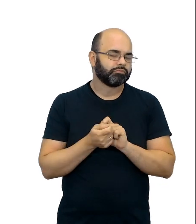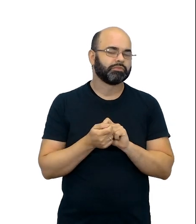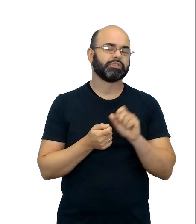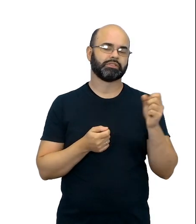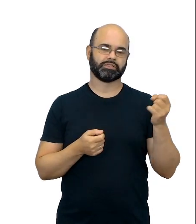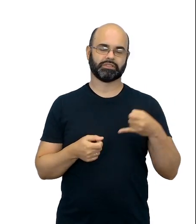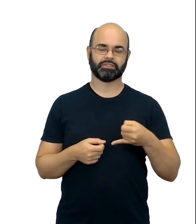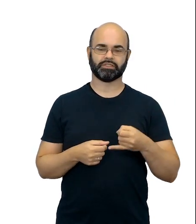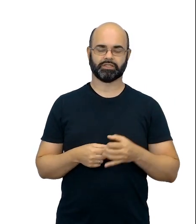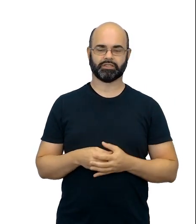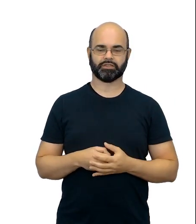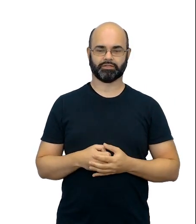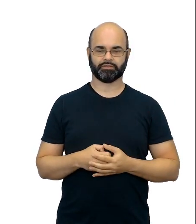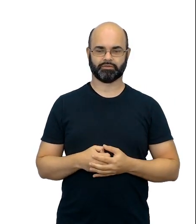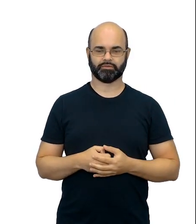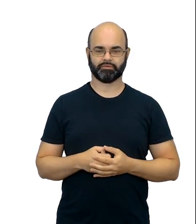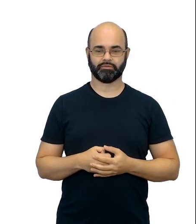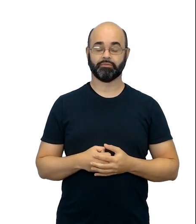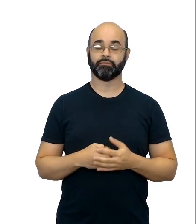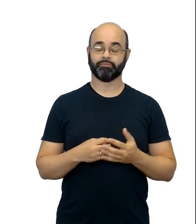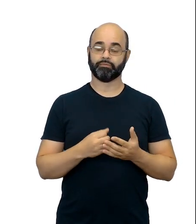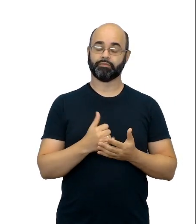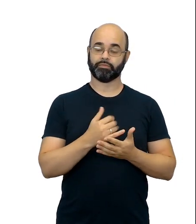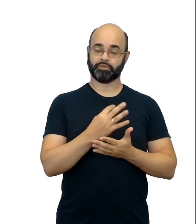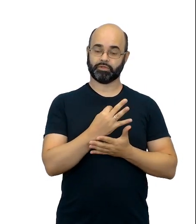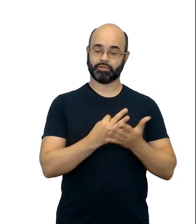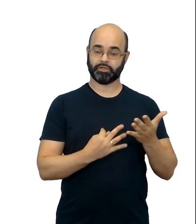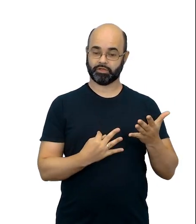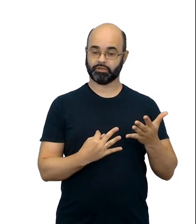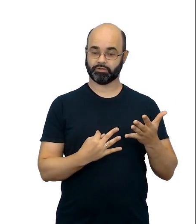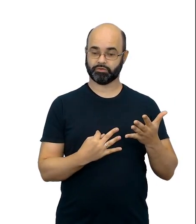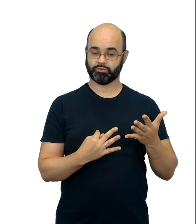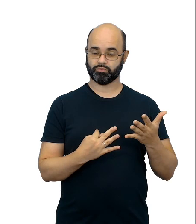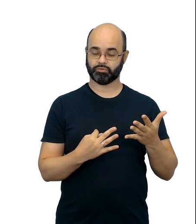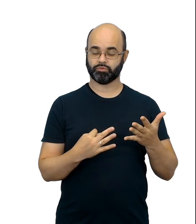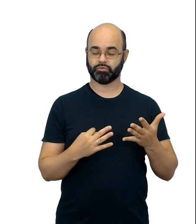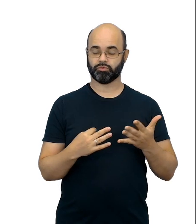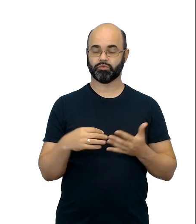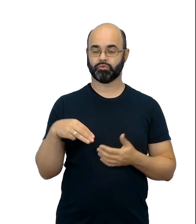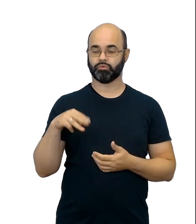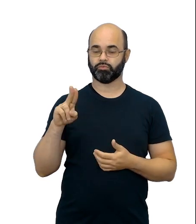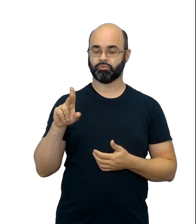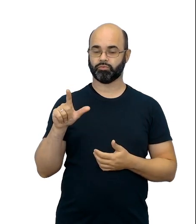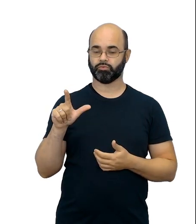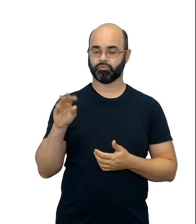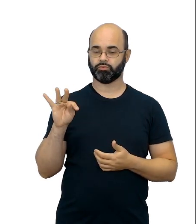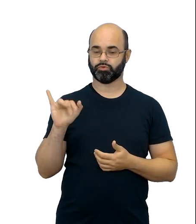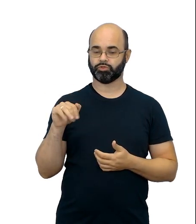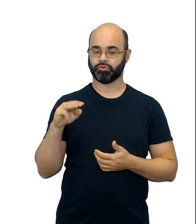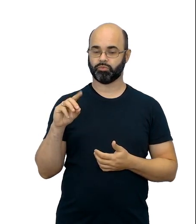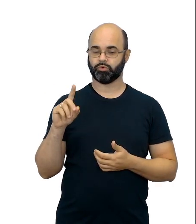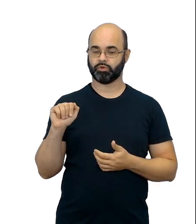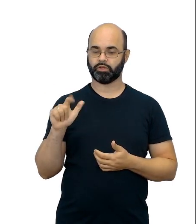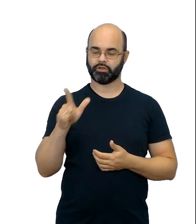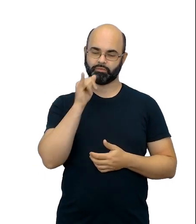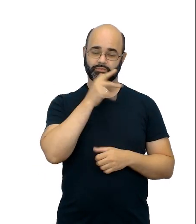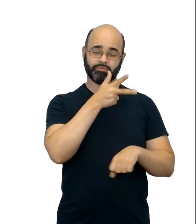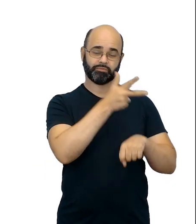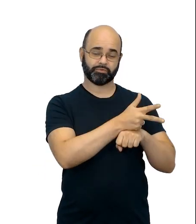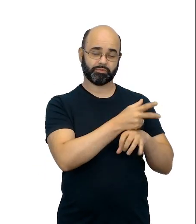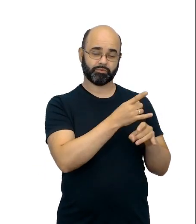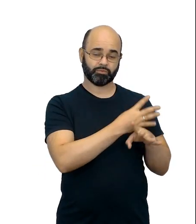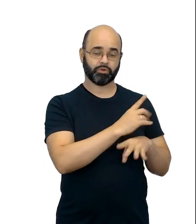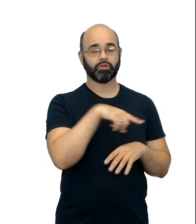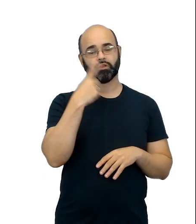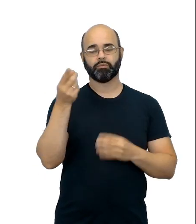que os textos multimodais, eles podem, por exemplo, um debate ser filmado e depois colocado num blog,